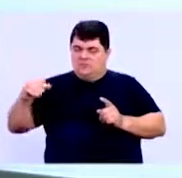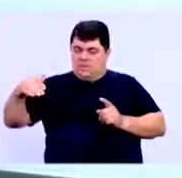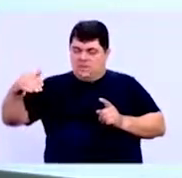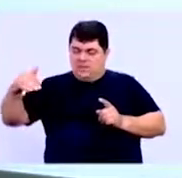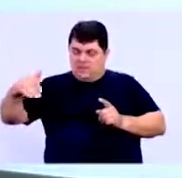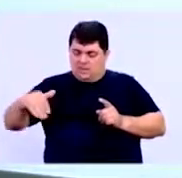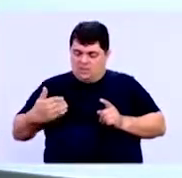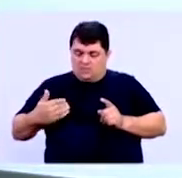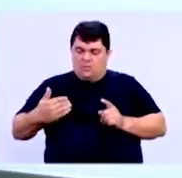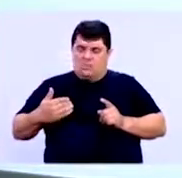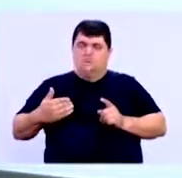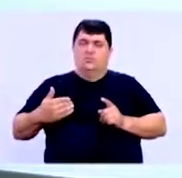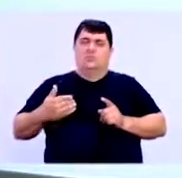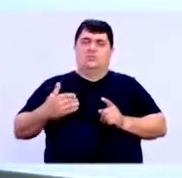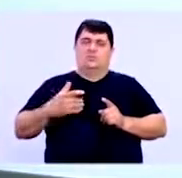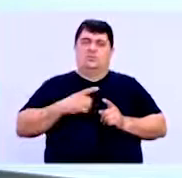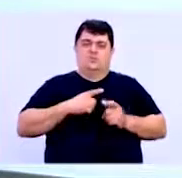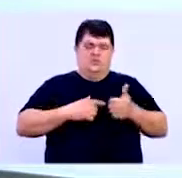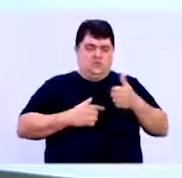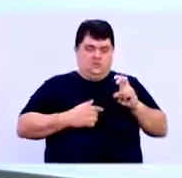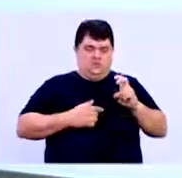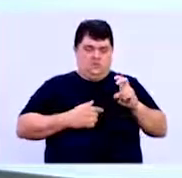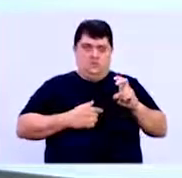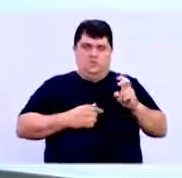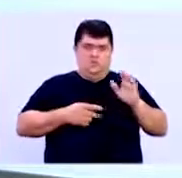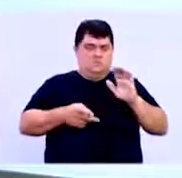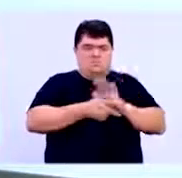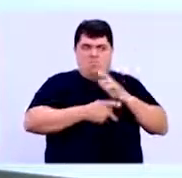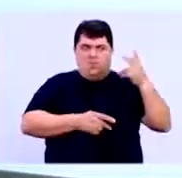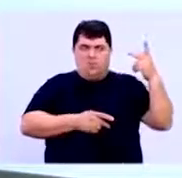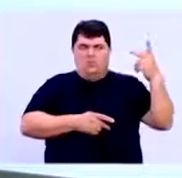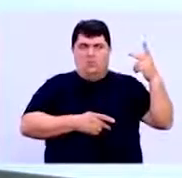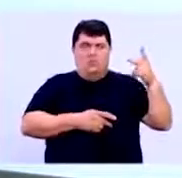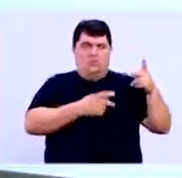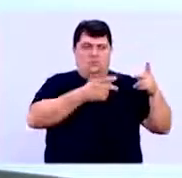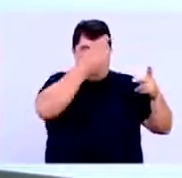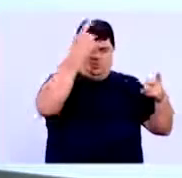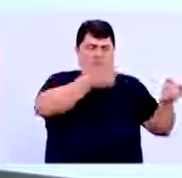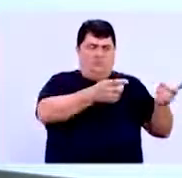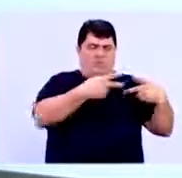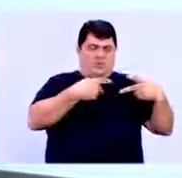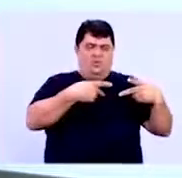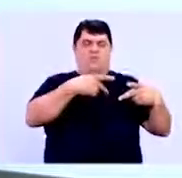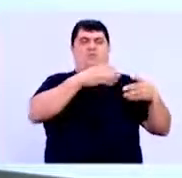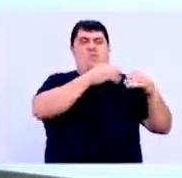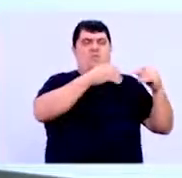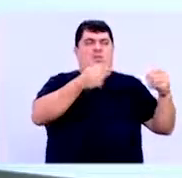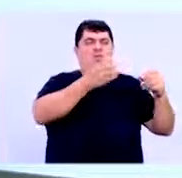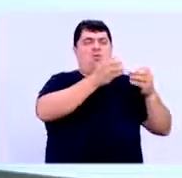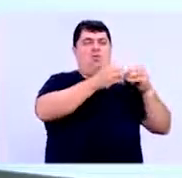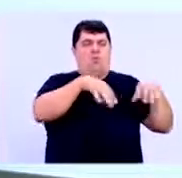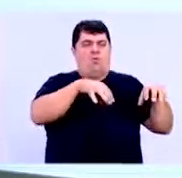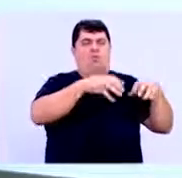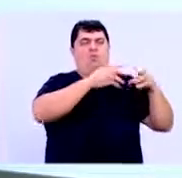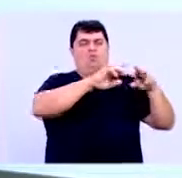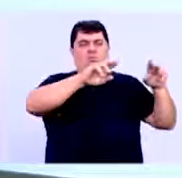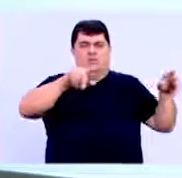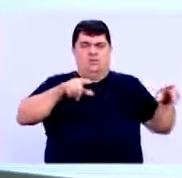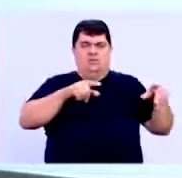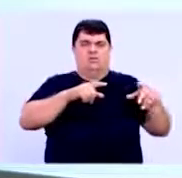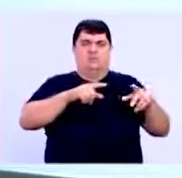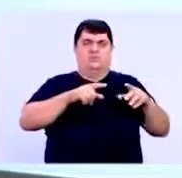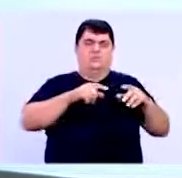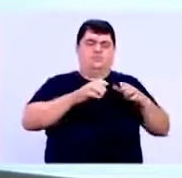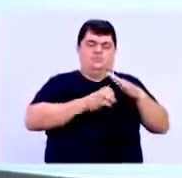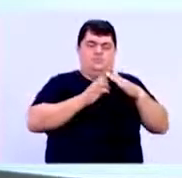entrou na empresa, tem R$15 do fornecedor para pagar, que eu comprei os insumos para fazer o bolo. E a empresa, por alguma